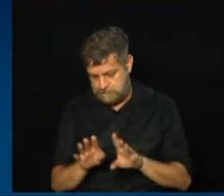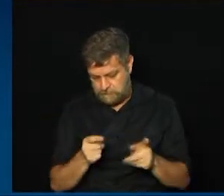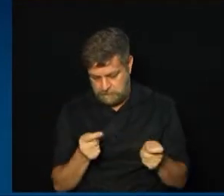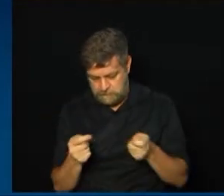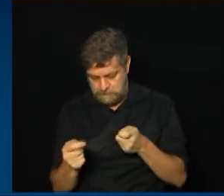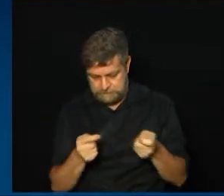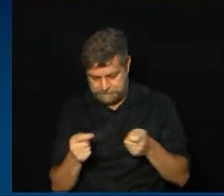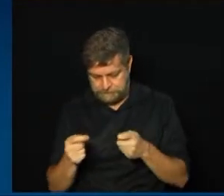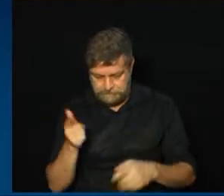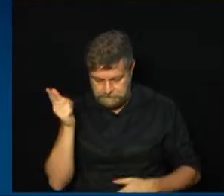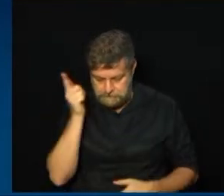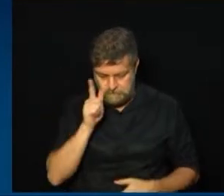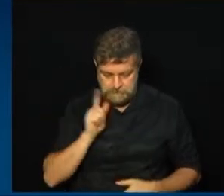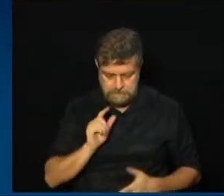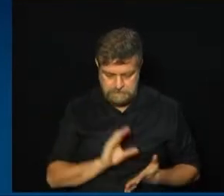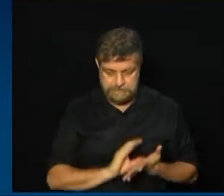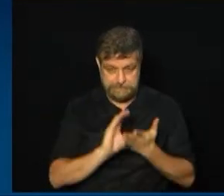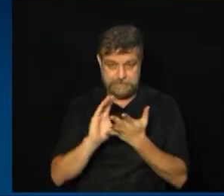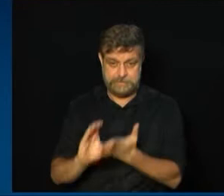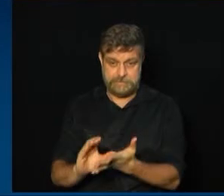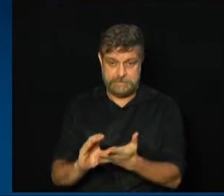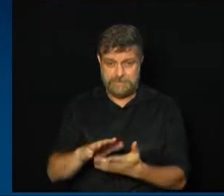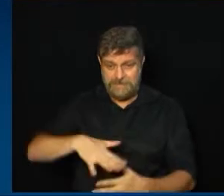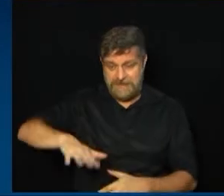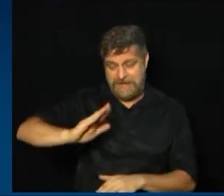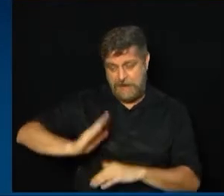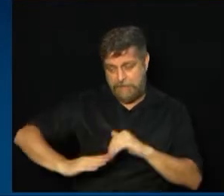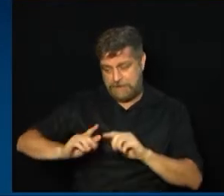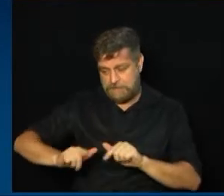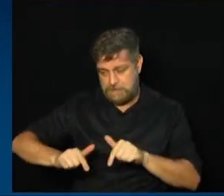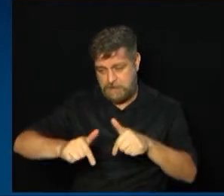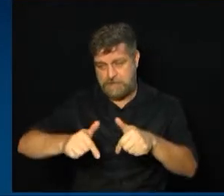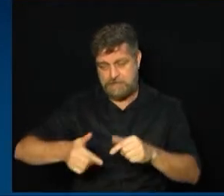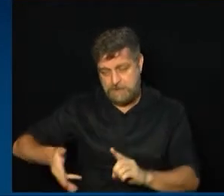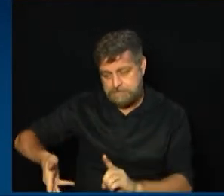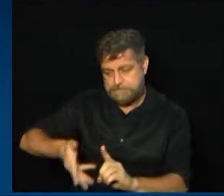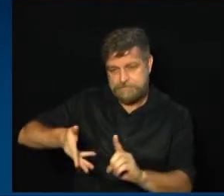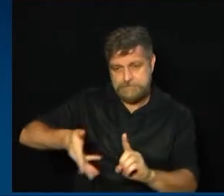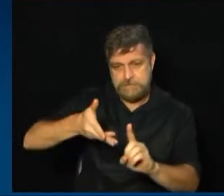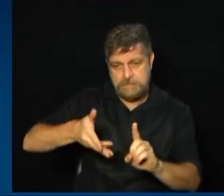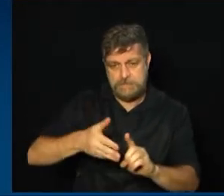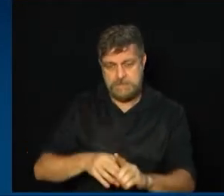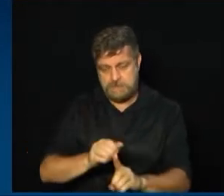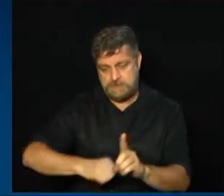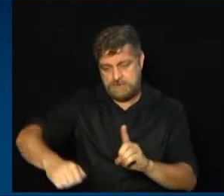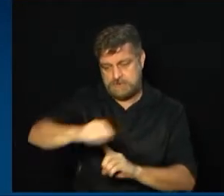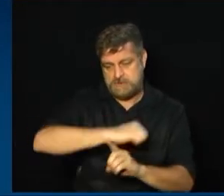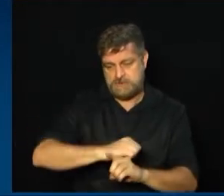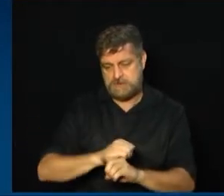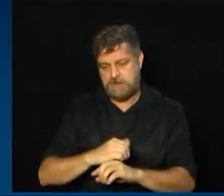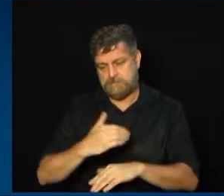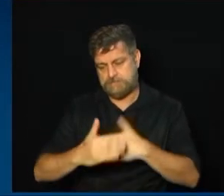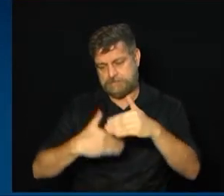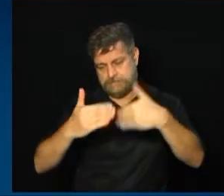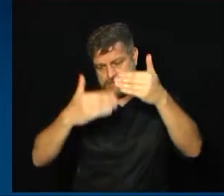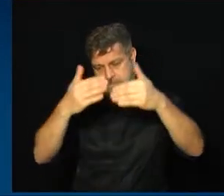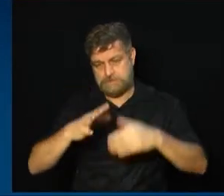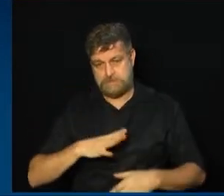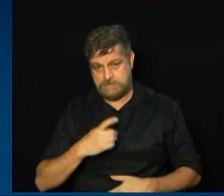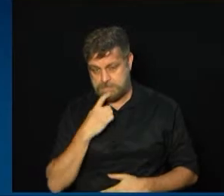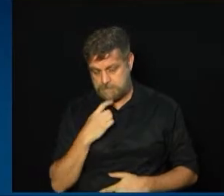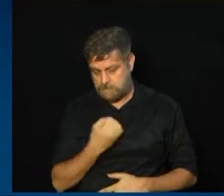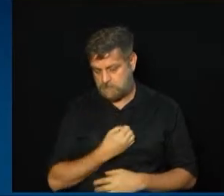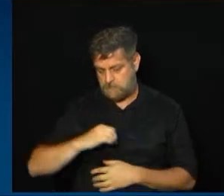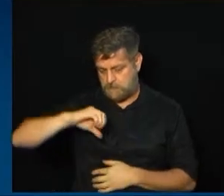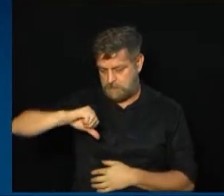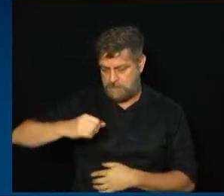para viabilizar investimentos em ações destinadas a promover o desenvolvimento social na cidade. O item 9